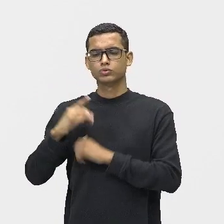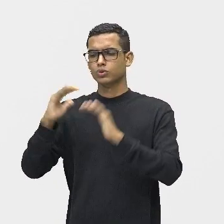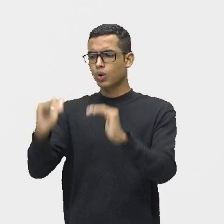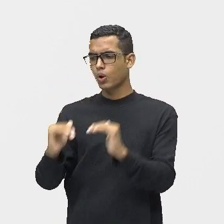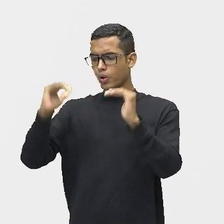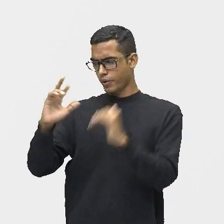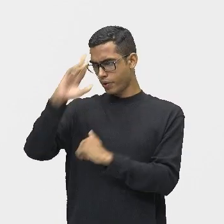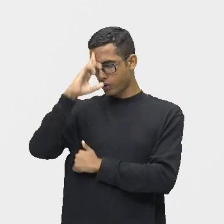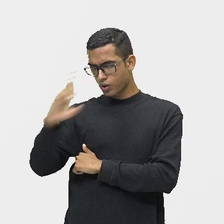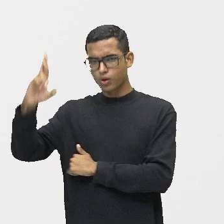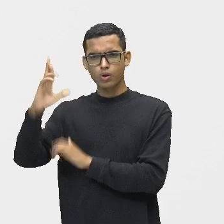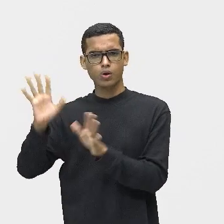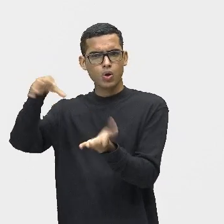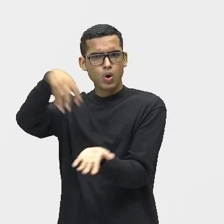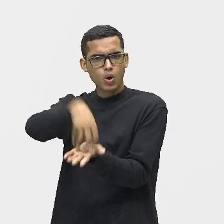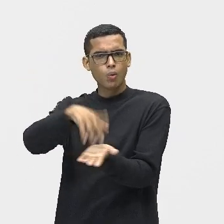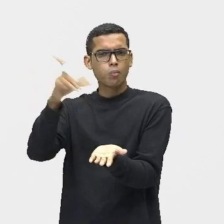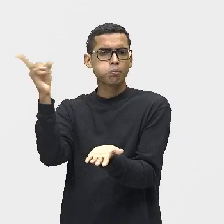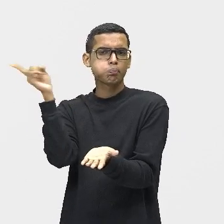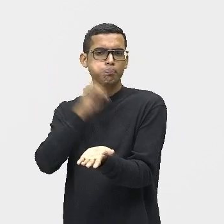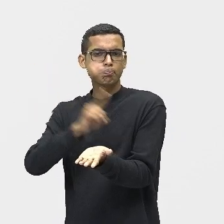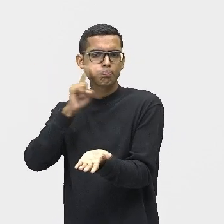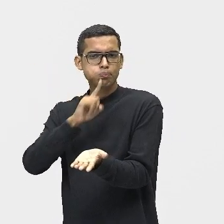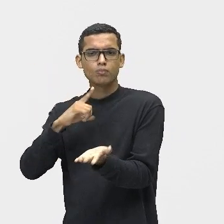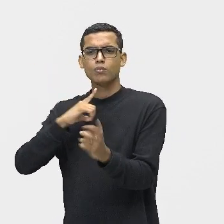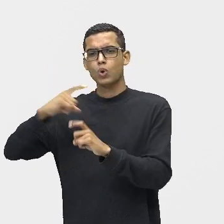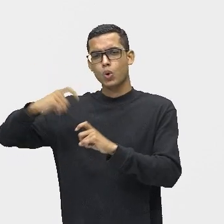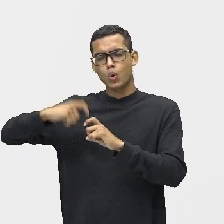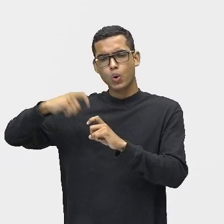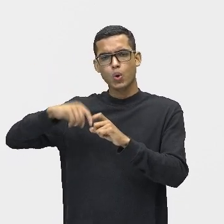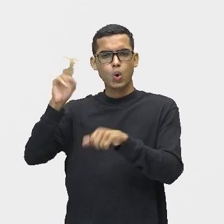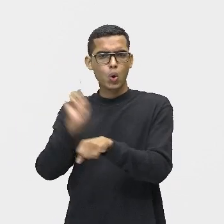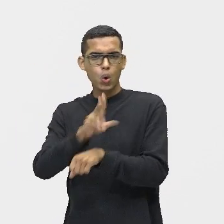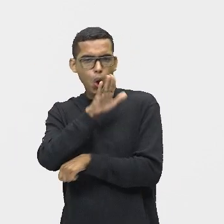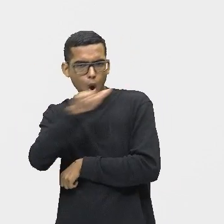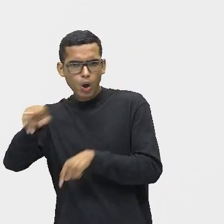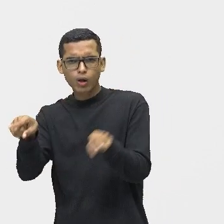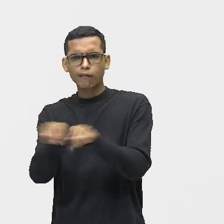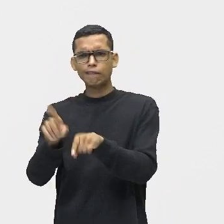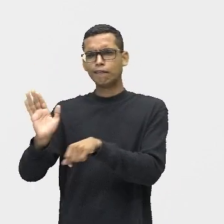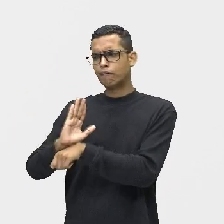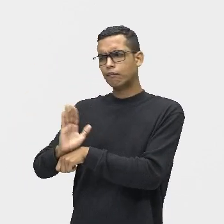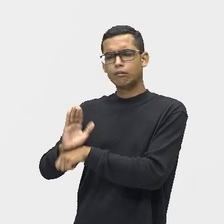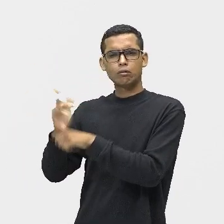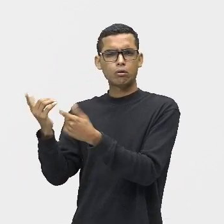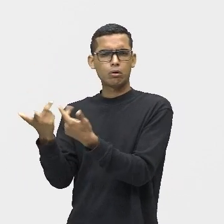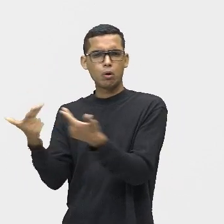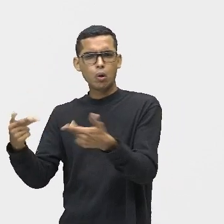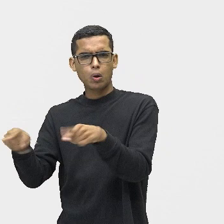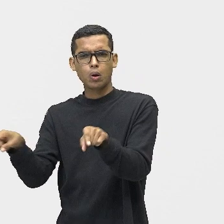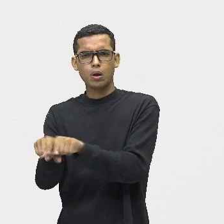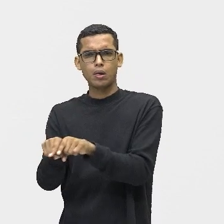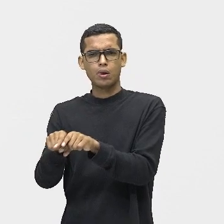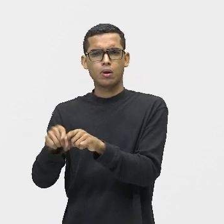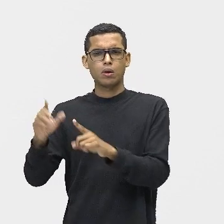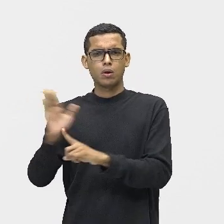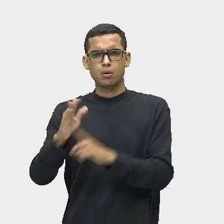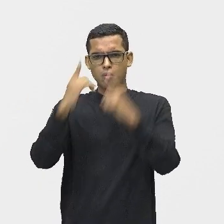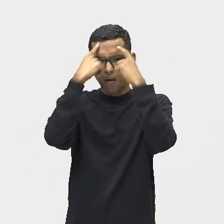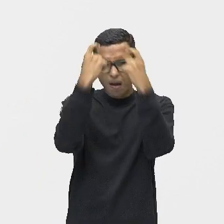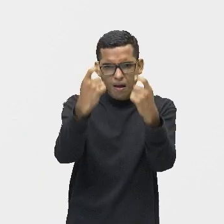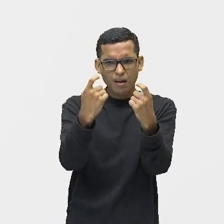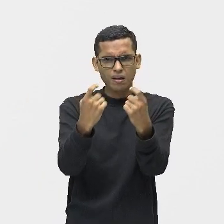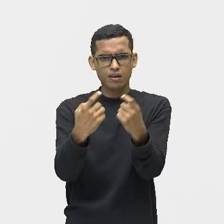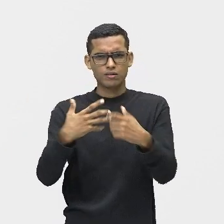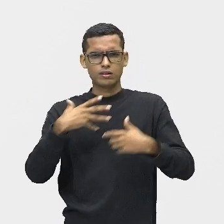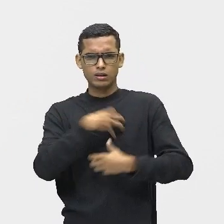de Pediatria afirma que os videogames violentos ensinam as crianças a associarem prazer e sucesso à